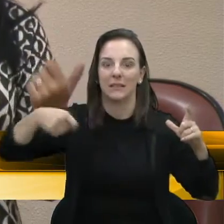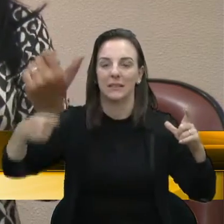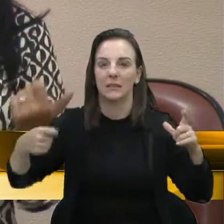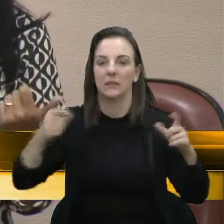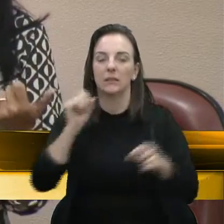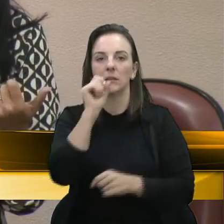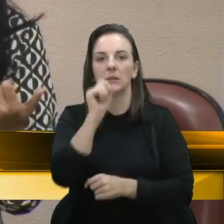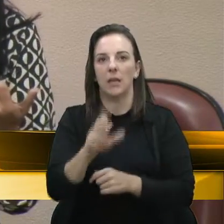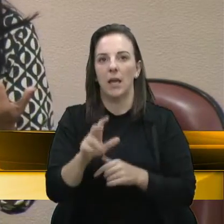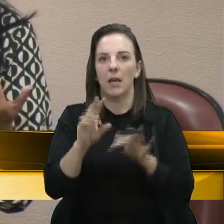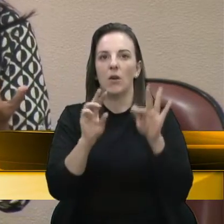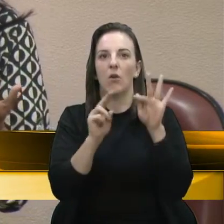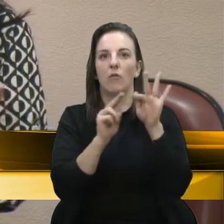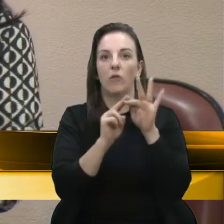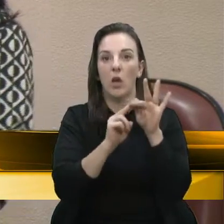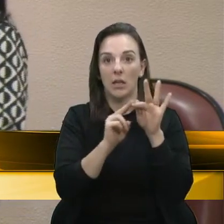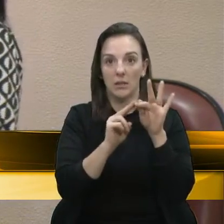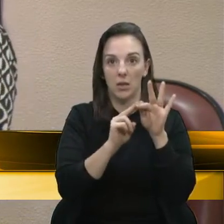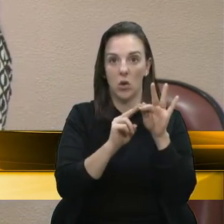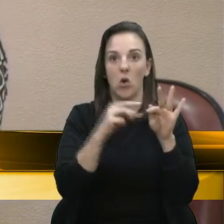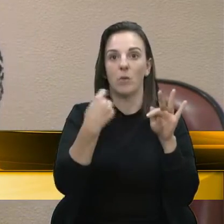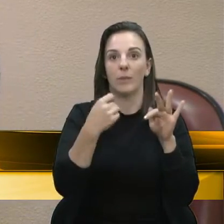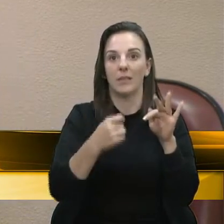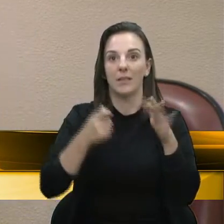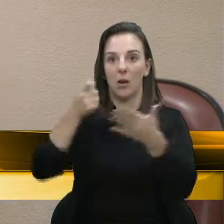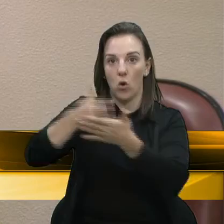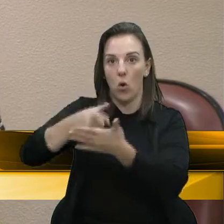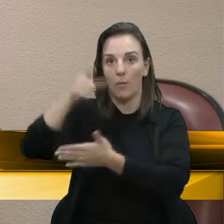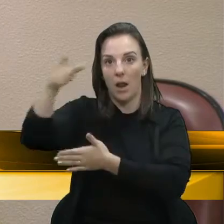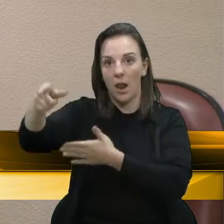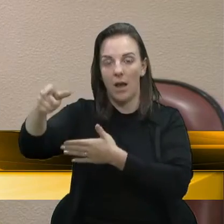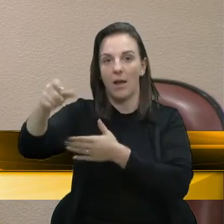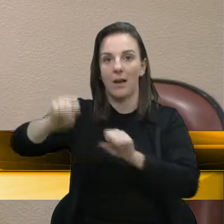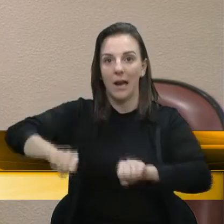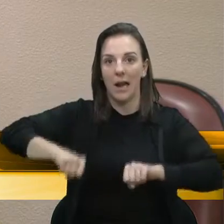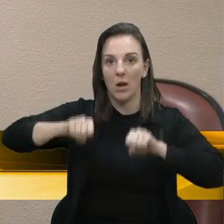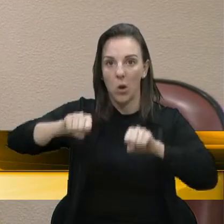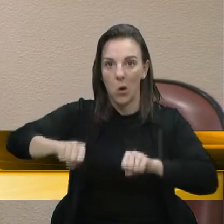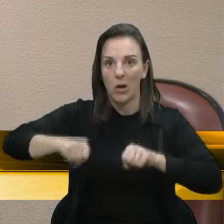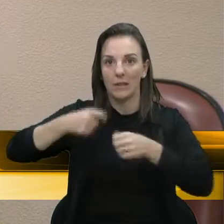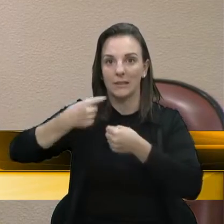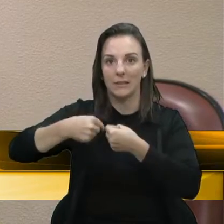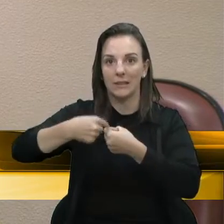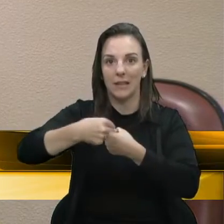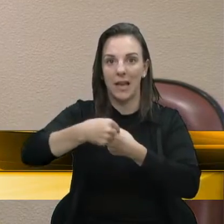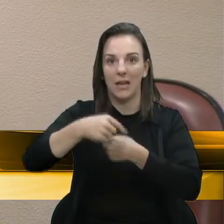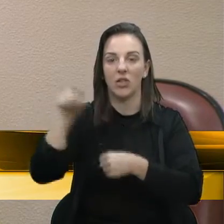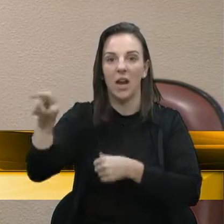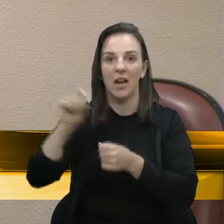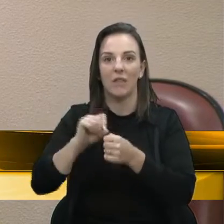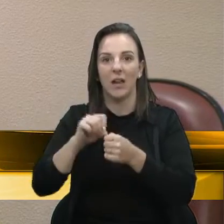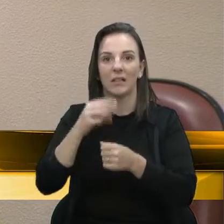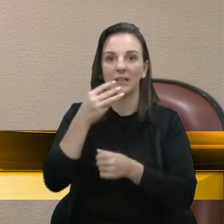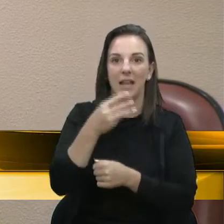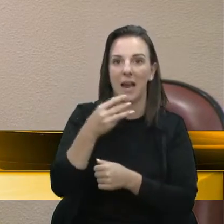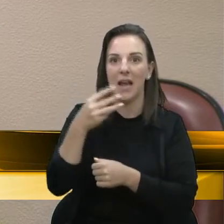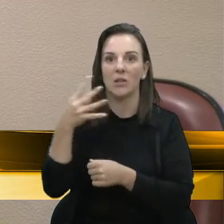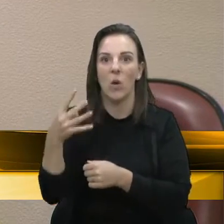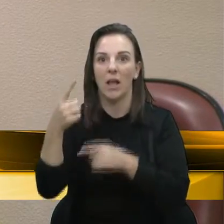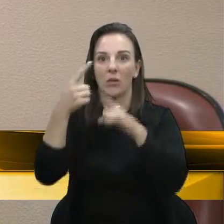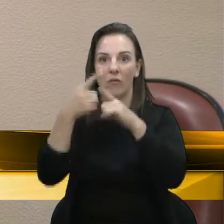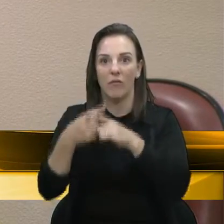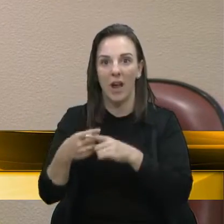em Canoas, está tendo muita dificuldade porque ele faz de 3 a 4 viagens por dia para reabastecer esses